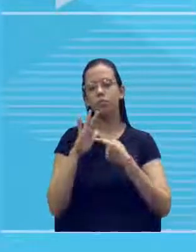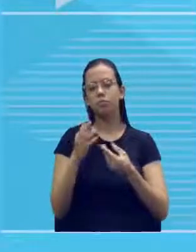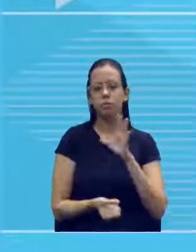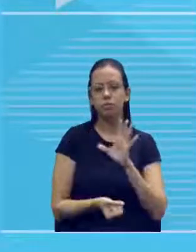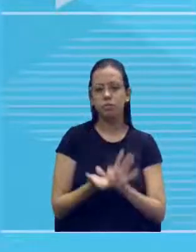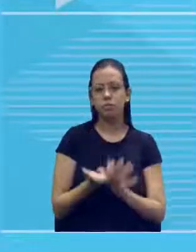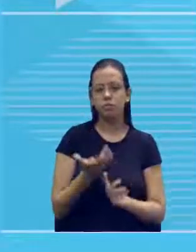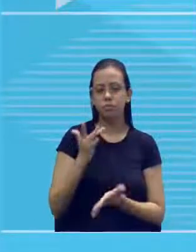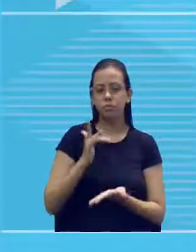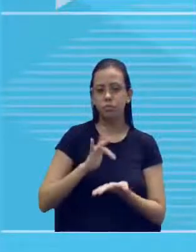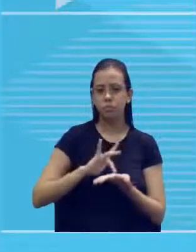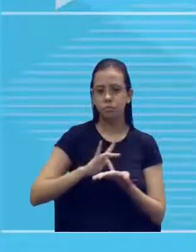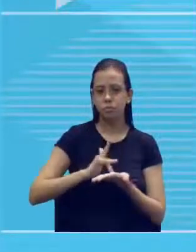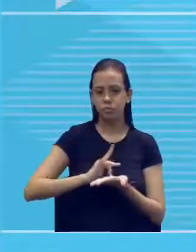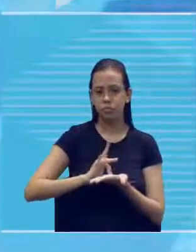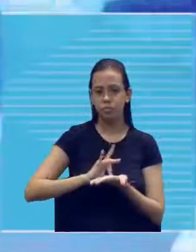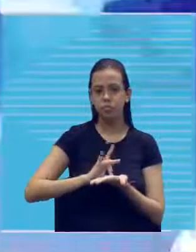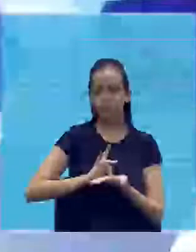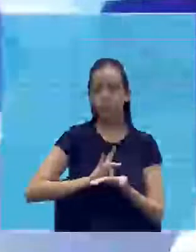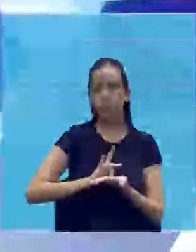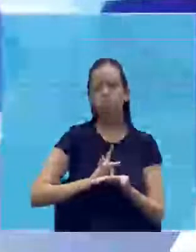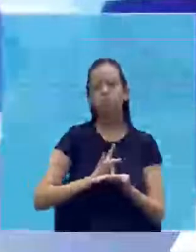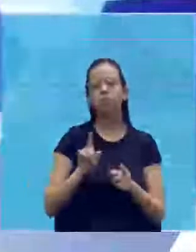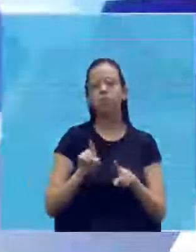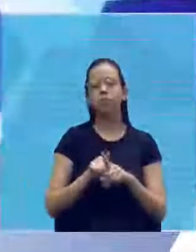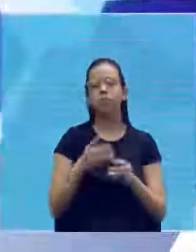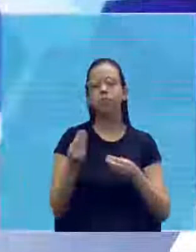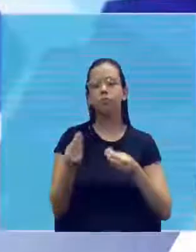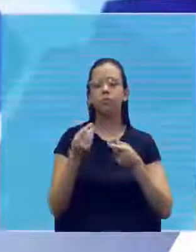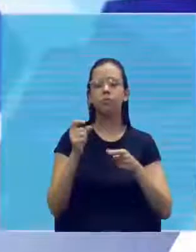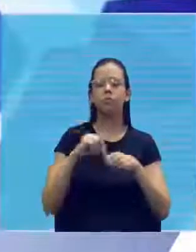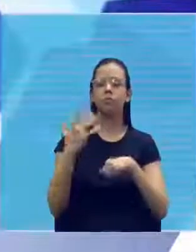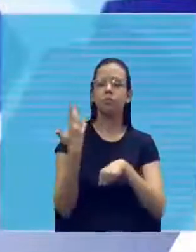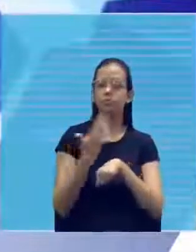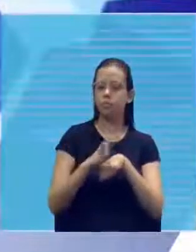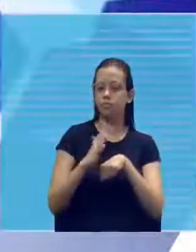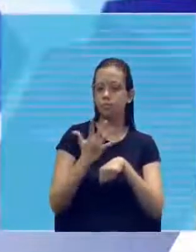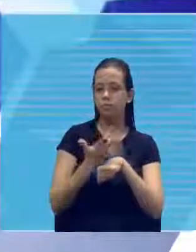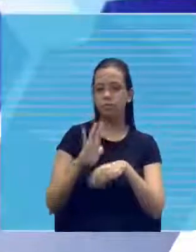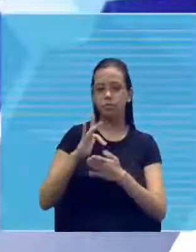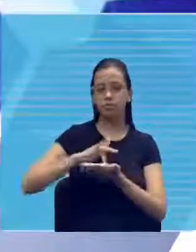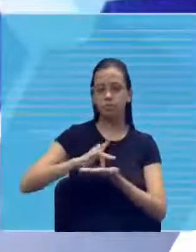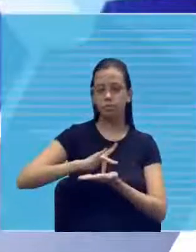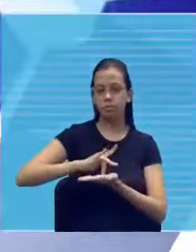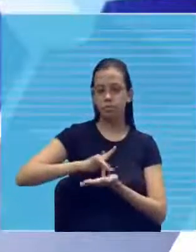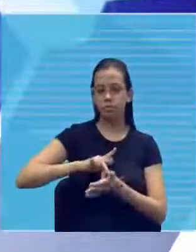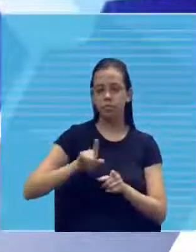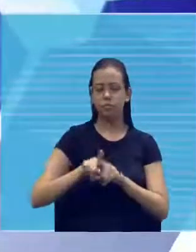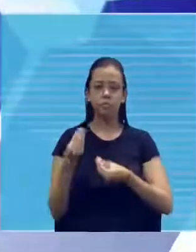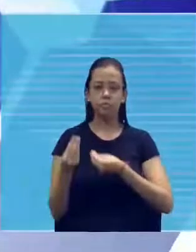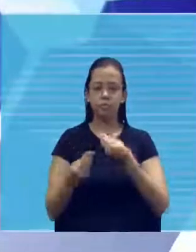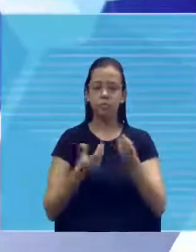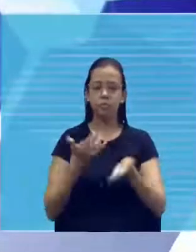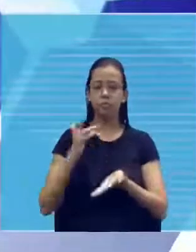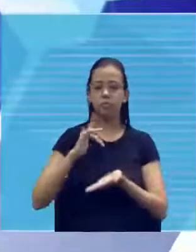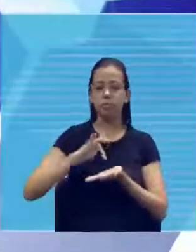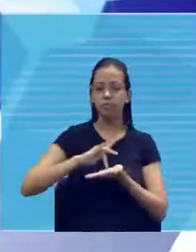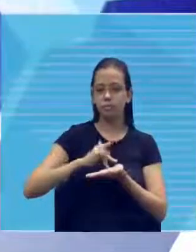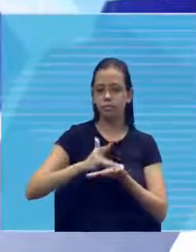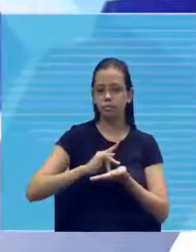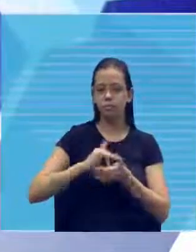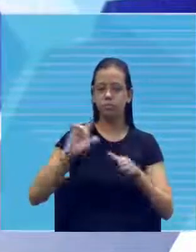balé, né? Como se faz a prática do balé, como o balé se incluiu na